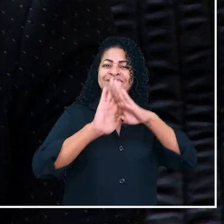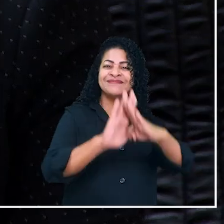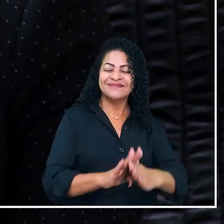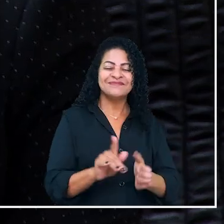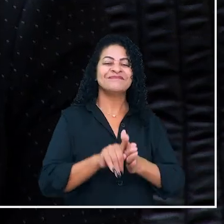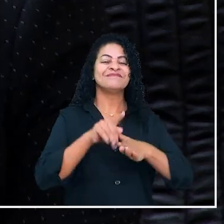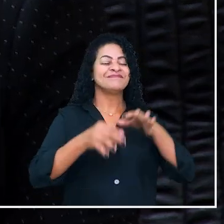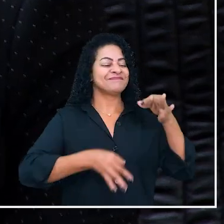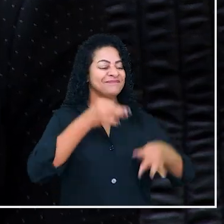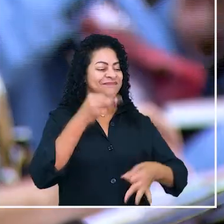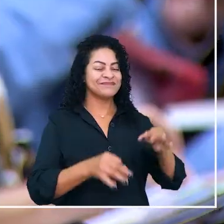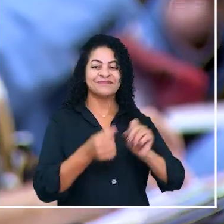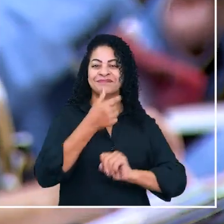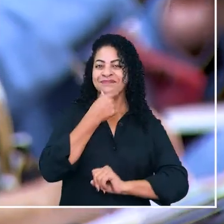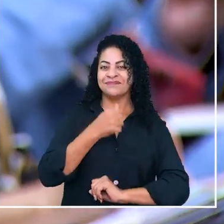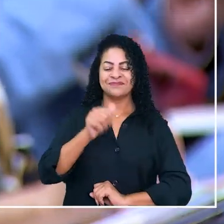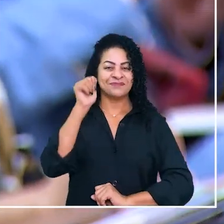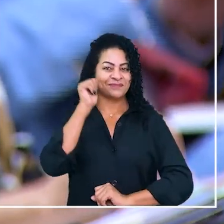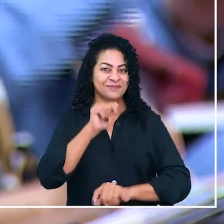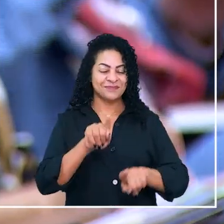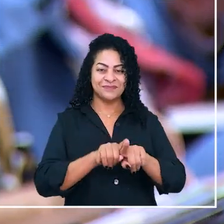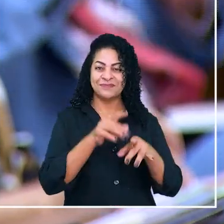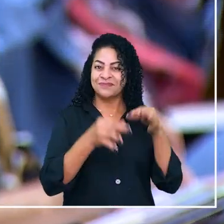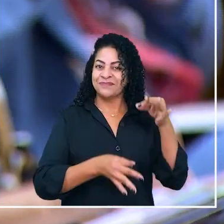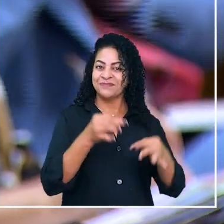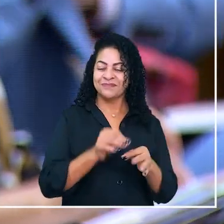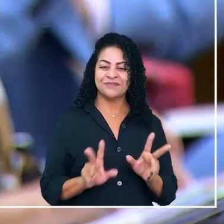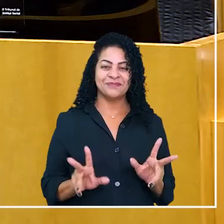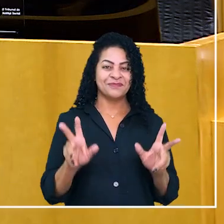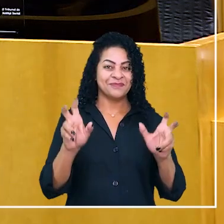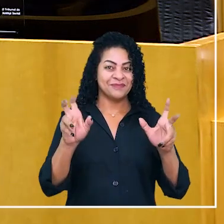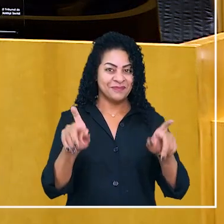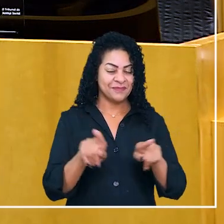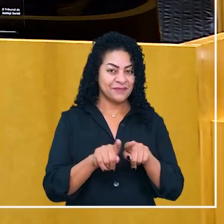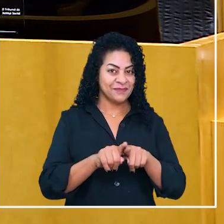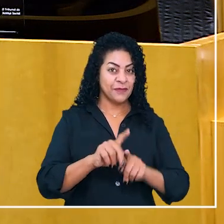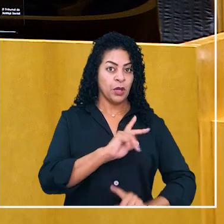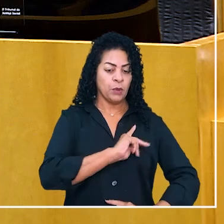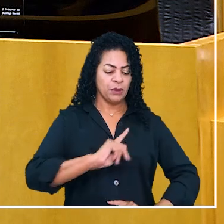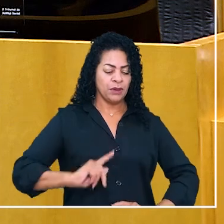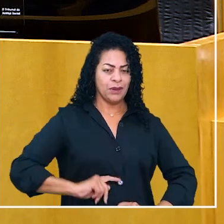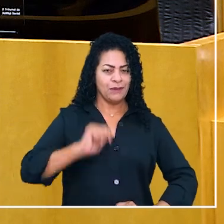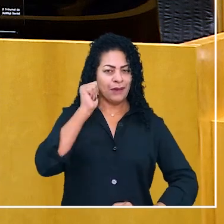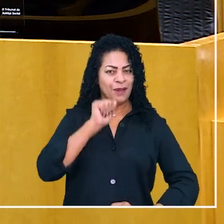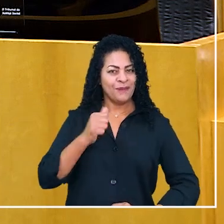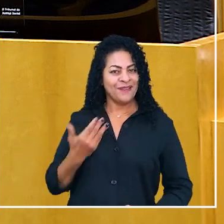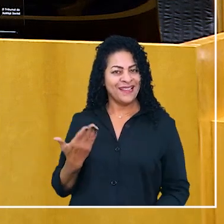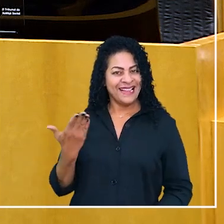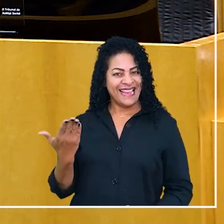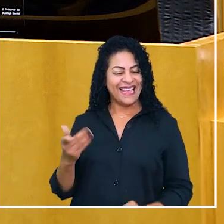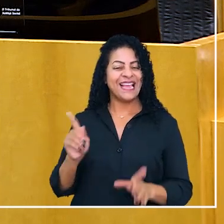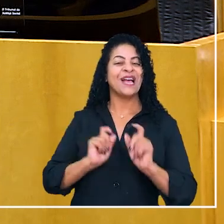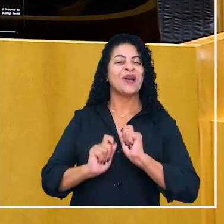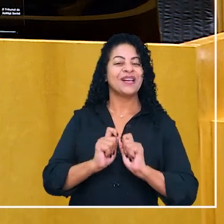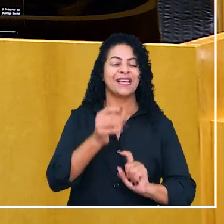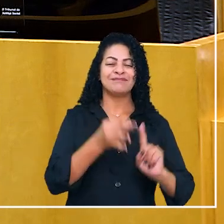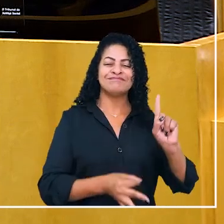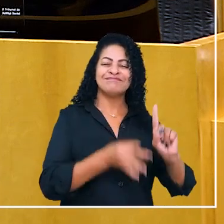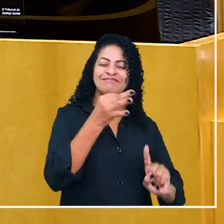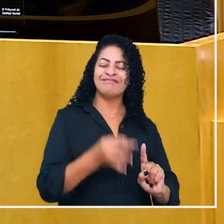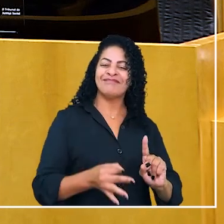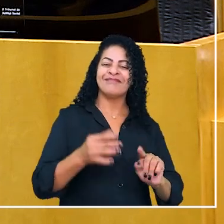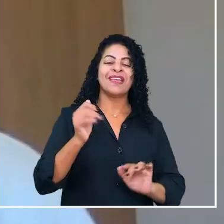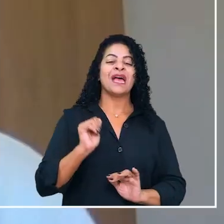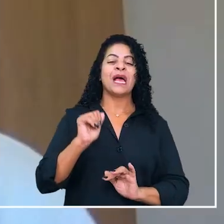atuação de juízas e juízes em julgamentos sobre o tema. Para a presidente da Associação Nacional dos Magistrados da Justiça